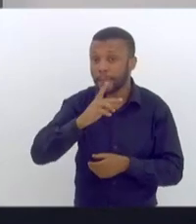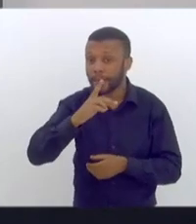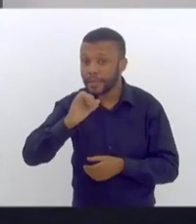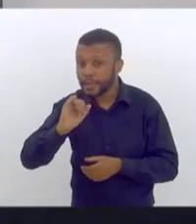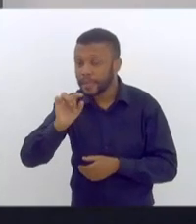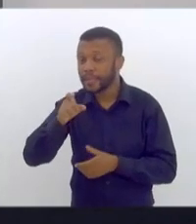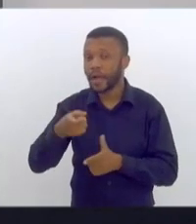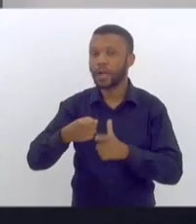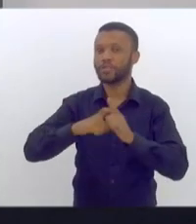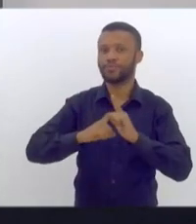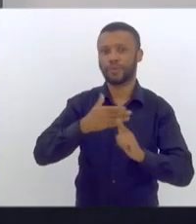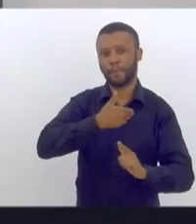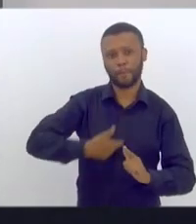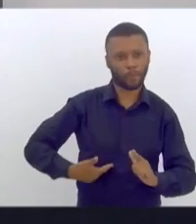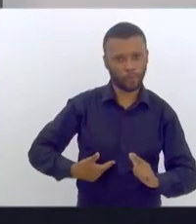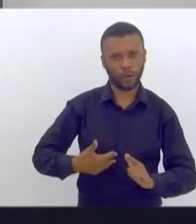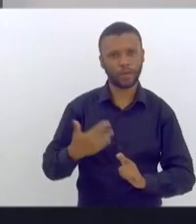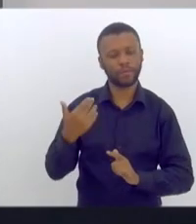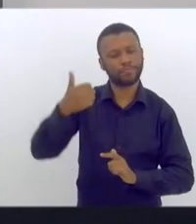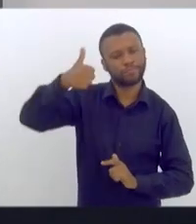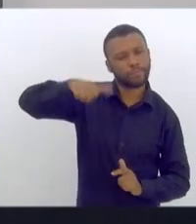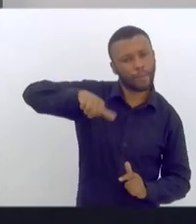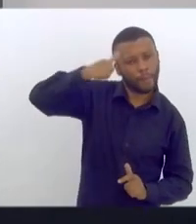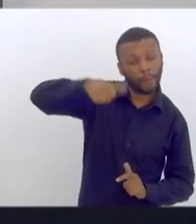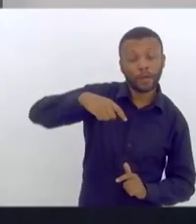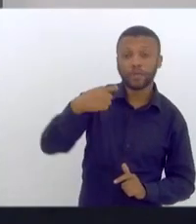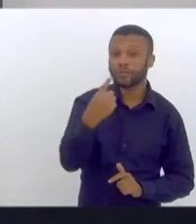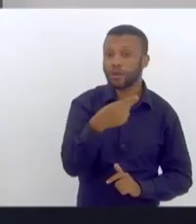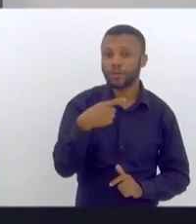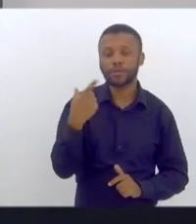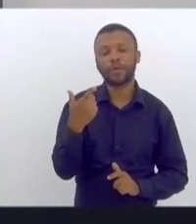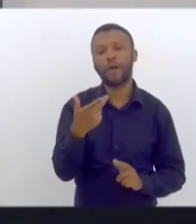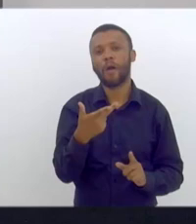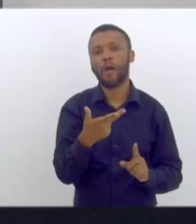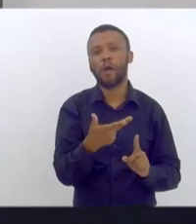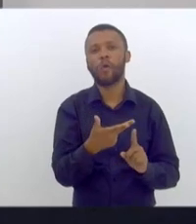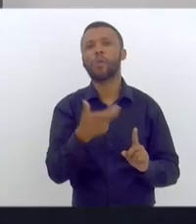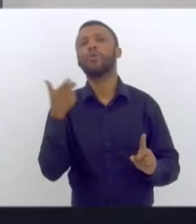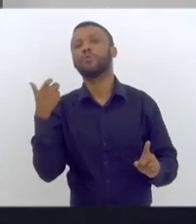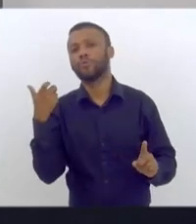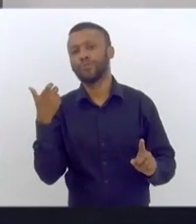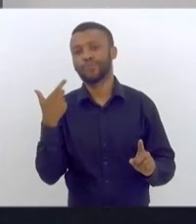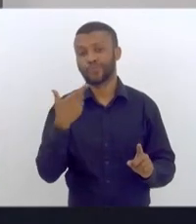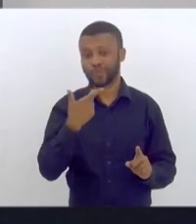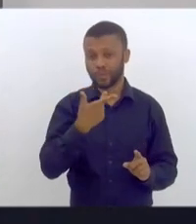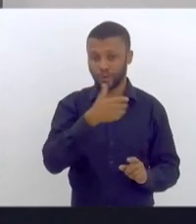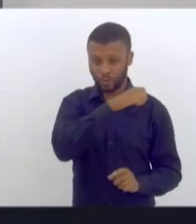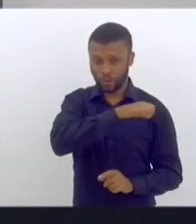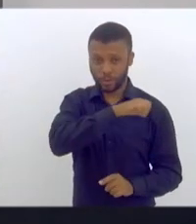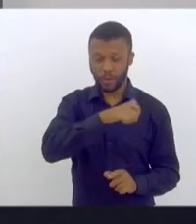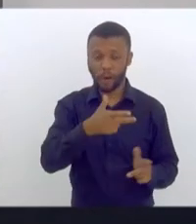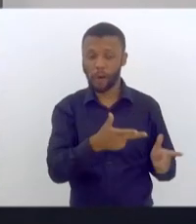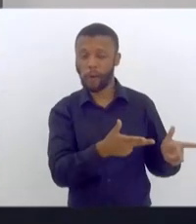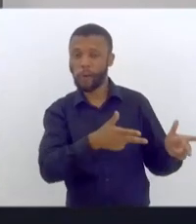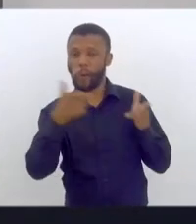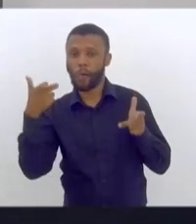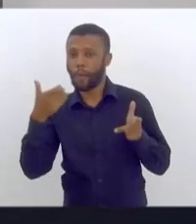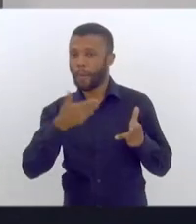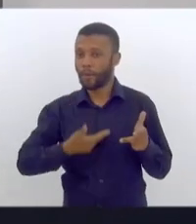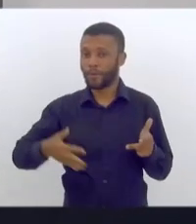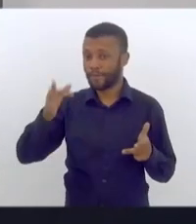pública que eu presidia que nós somos extorquidos pela união que nos